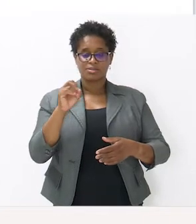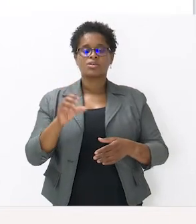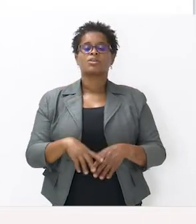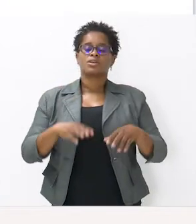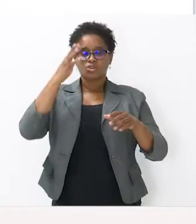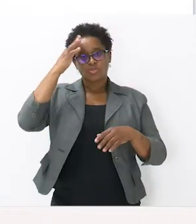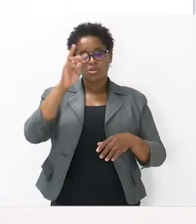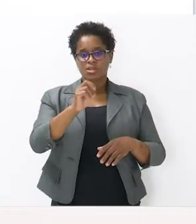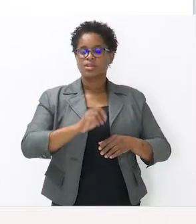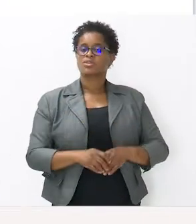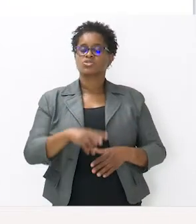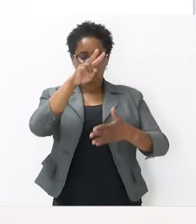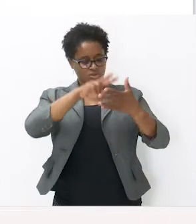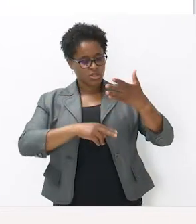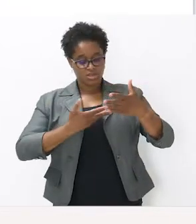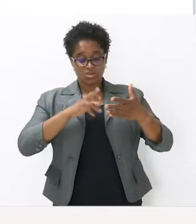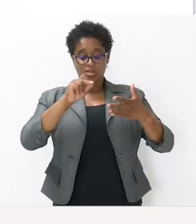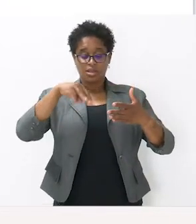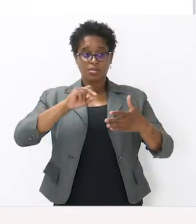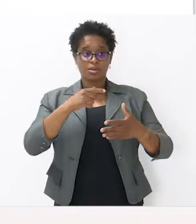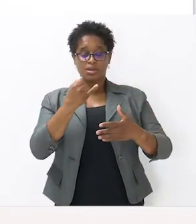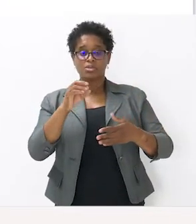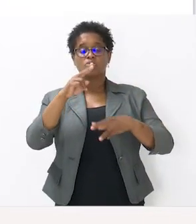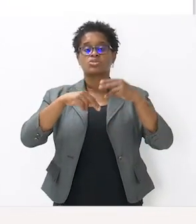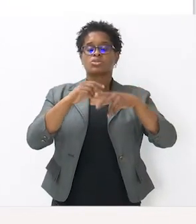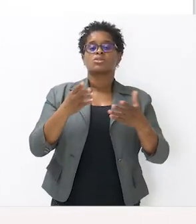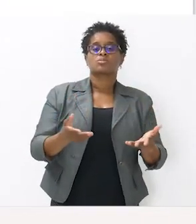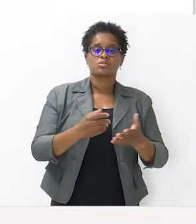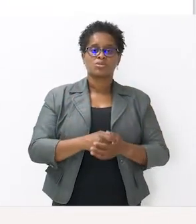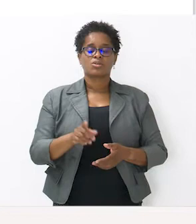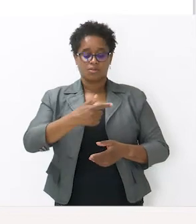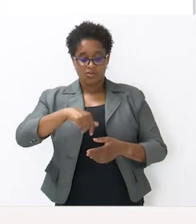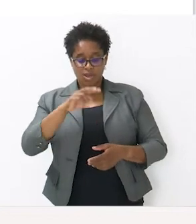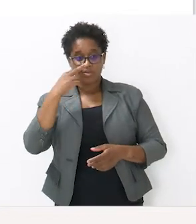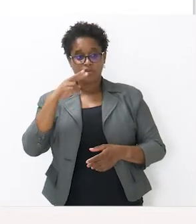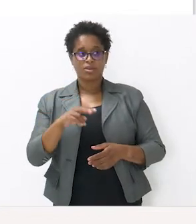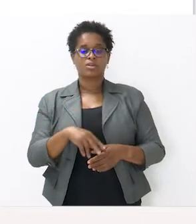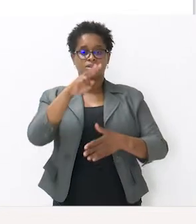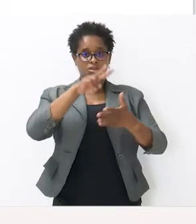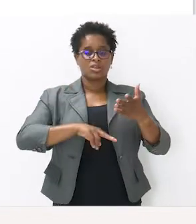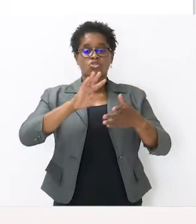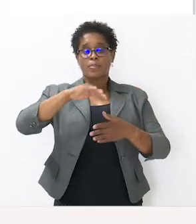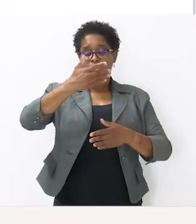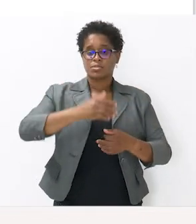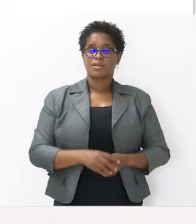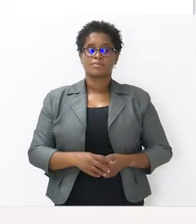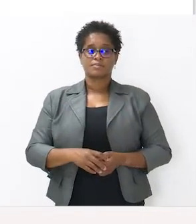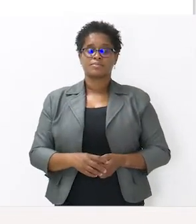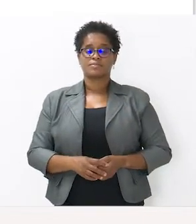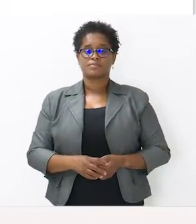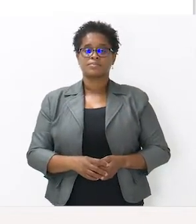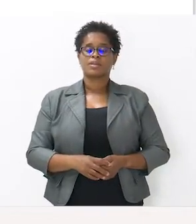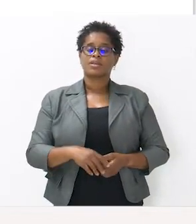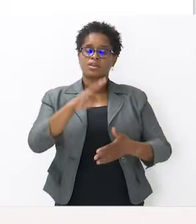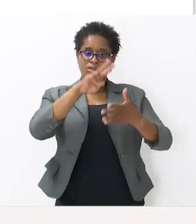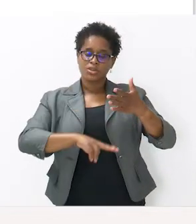número 3, temos o texto dramático é constituído por, vamos lá ver, texto principal